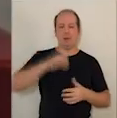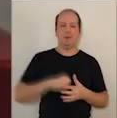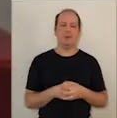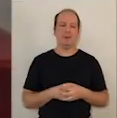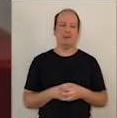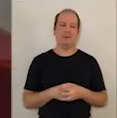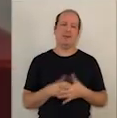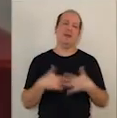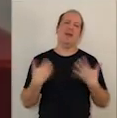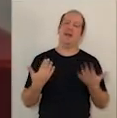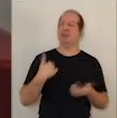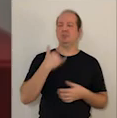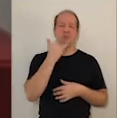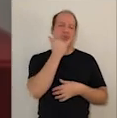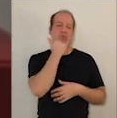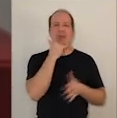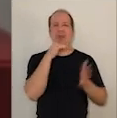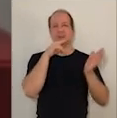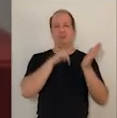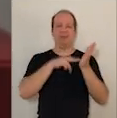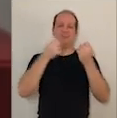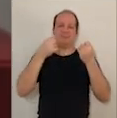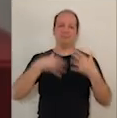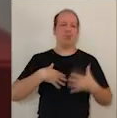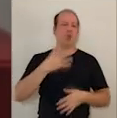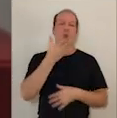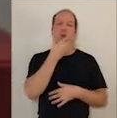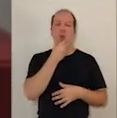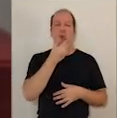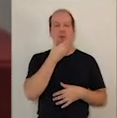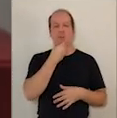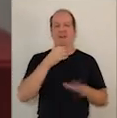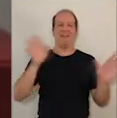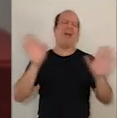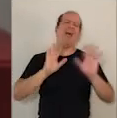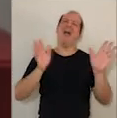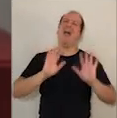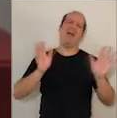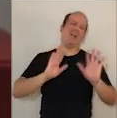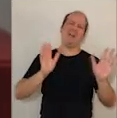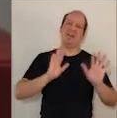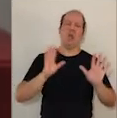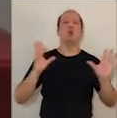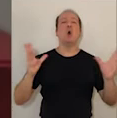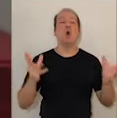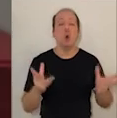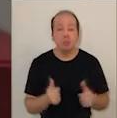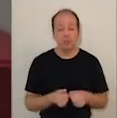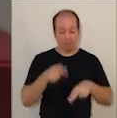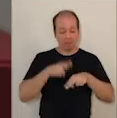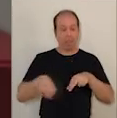Enrubesço-me de falar que, diante de homens tão... Não enrubesceria mesmo que estivéssemos todos